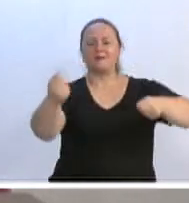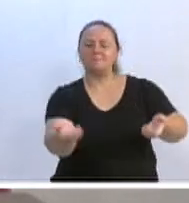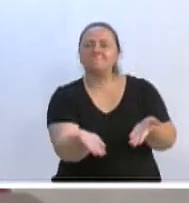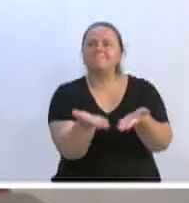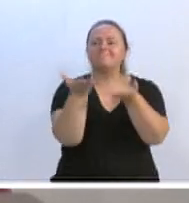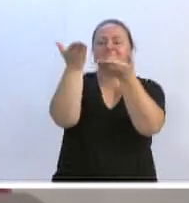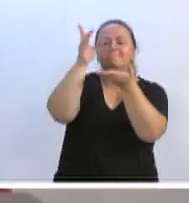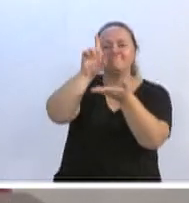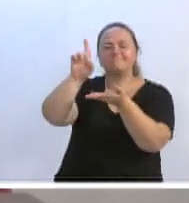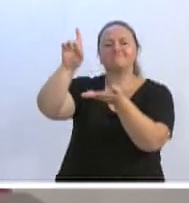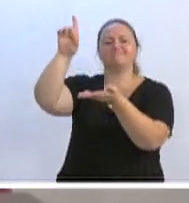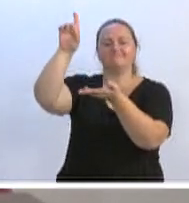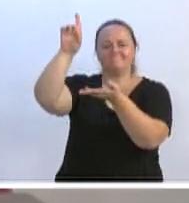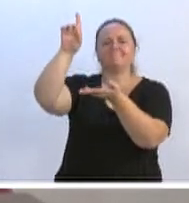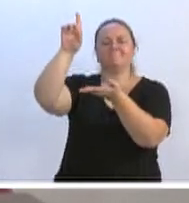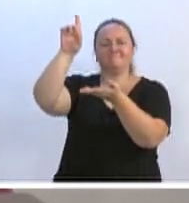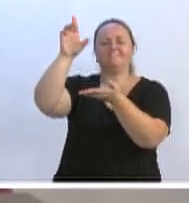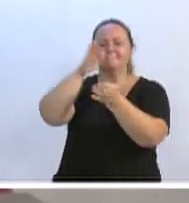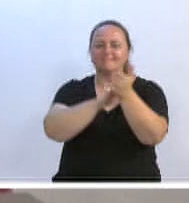ao nosso Deus.